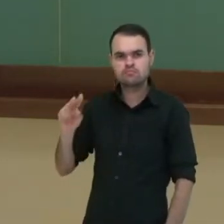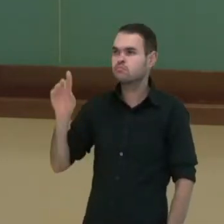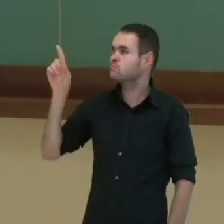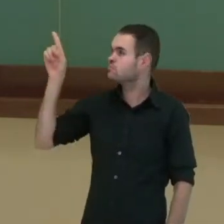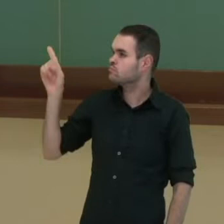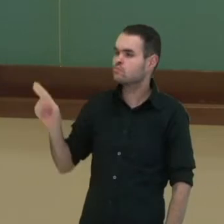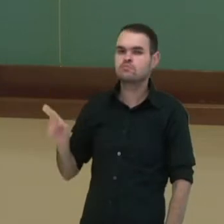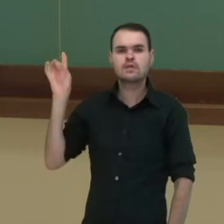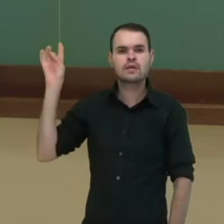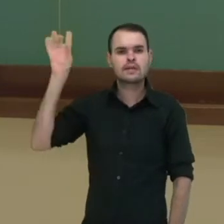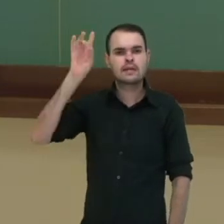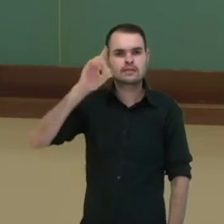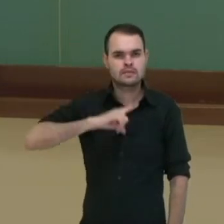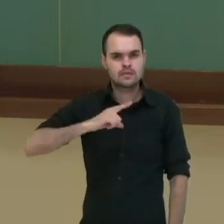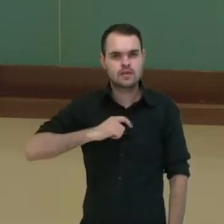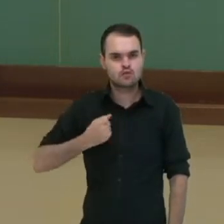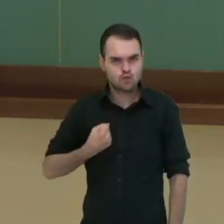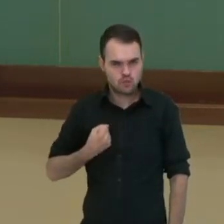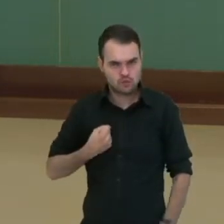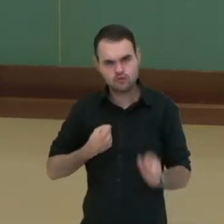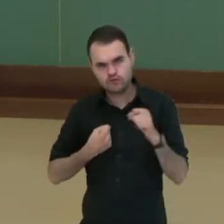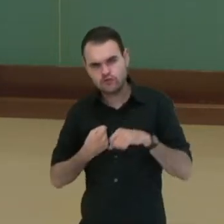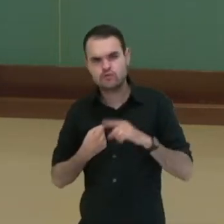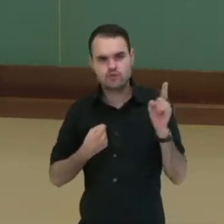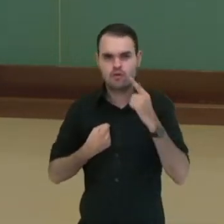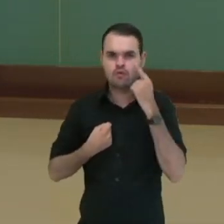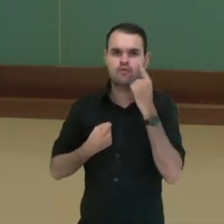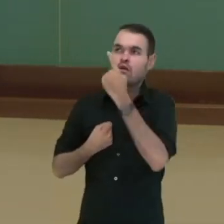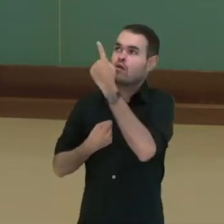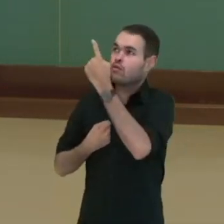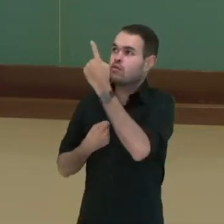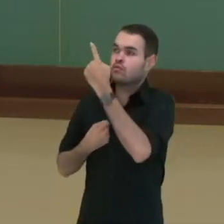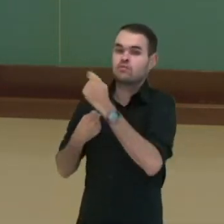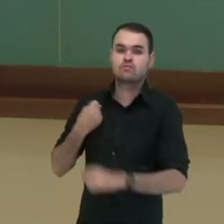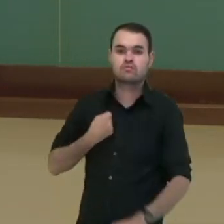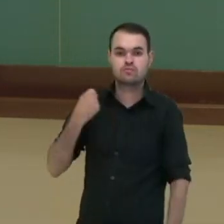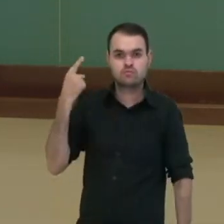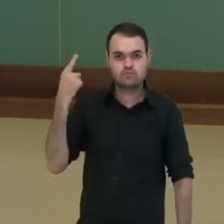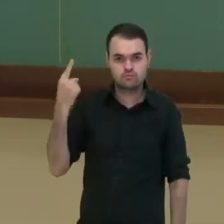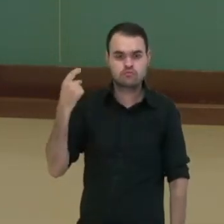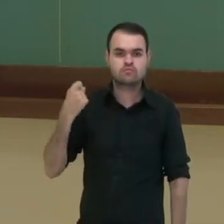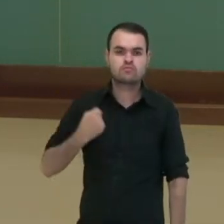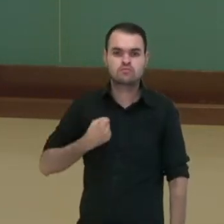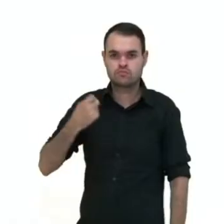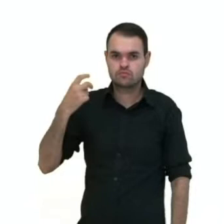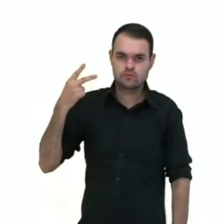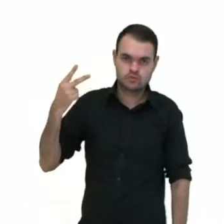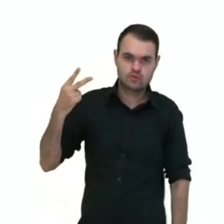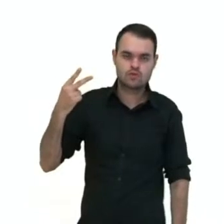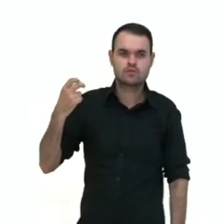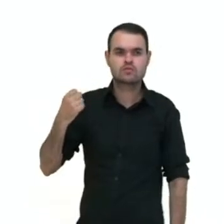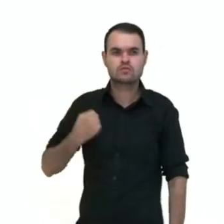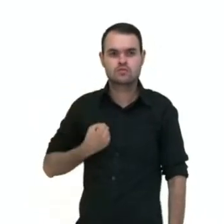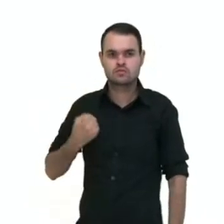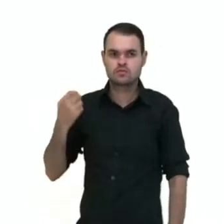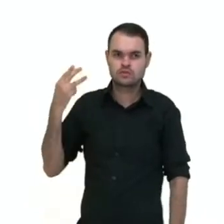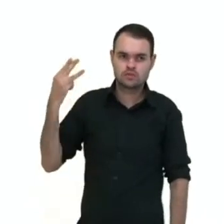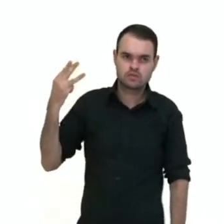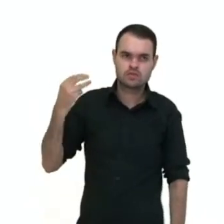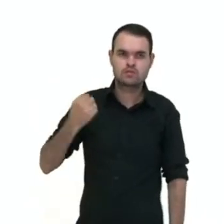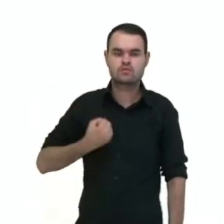uma numeração? Sim ou não? Sim, né? Então você observou aqui o número 1, o número 2, olha o